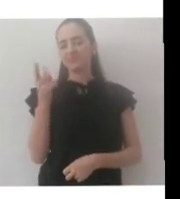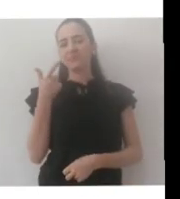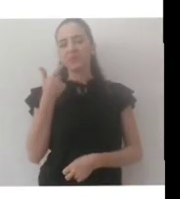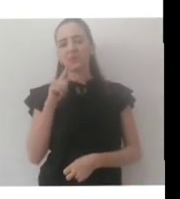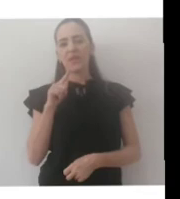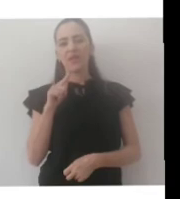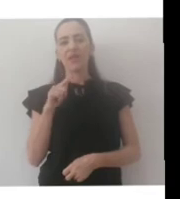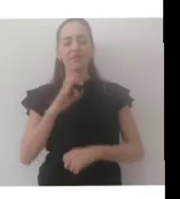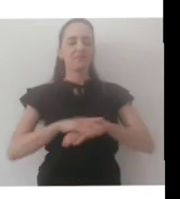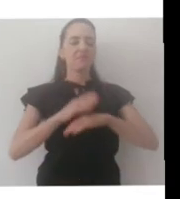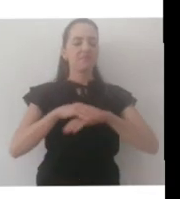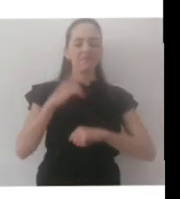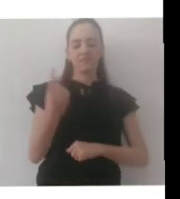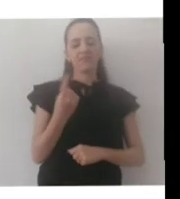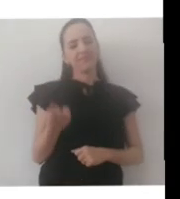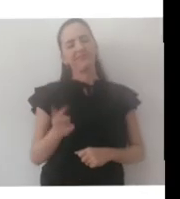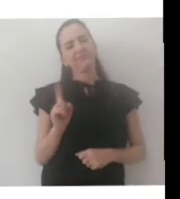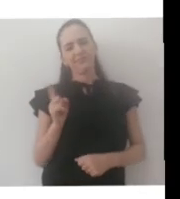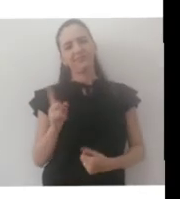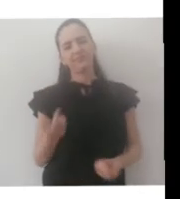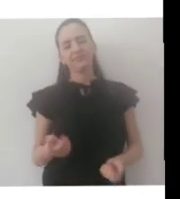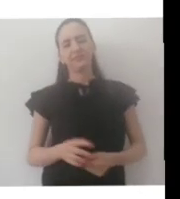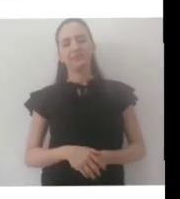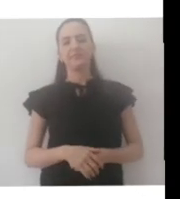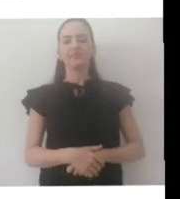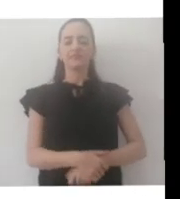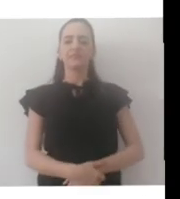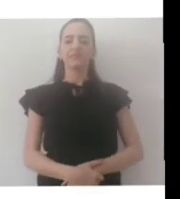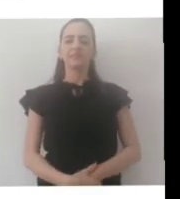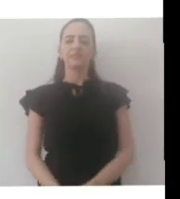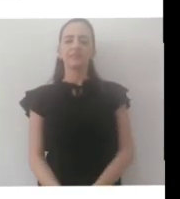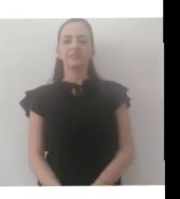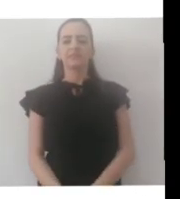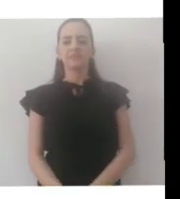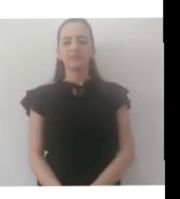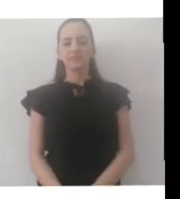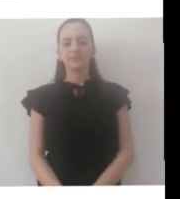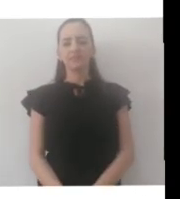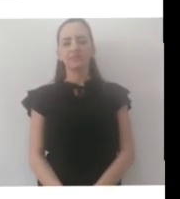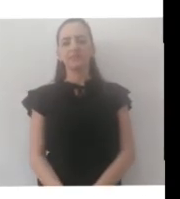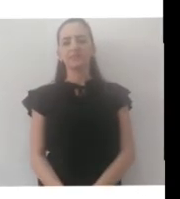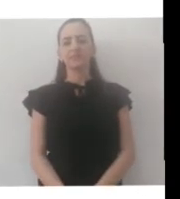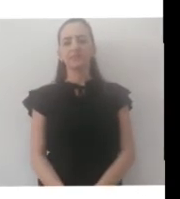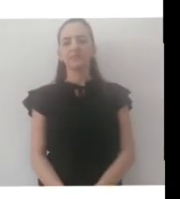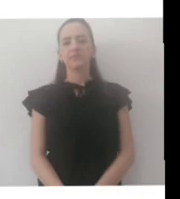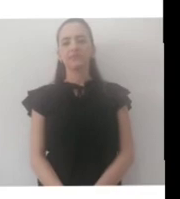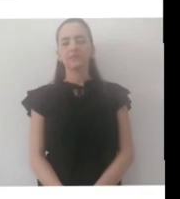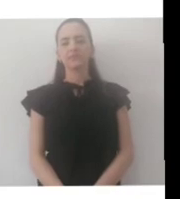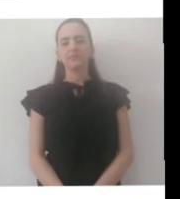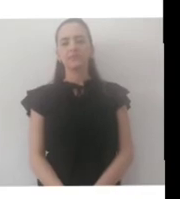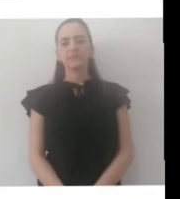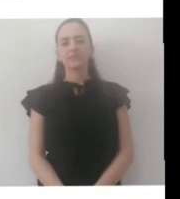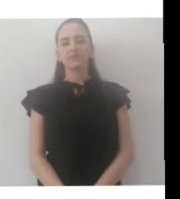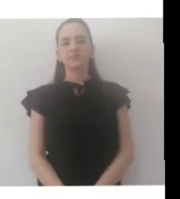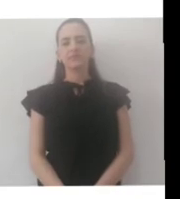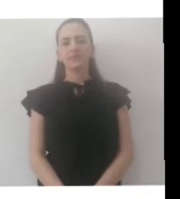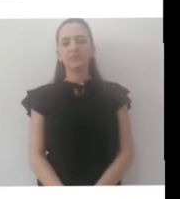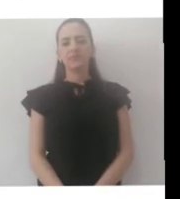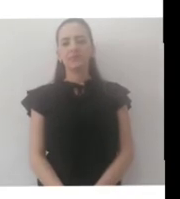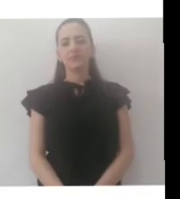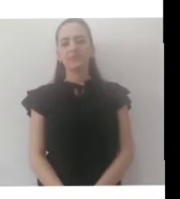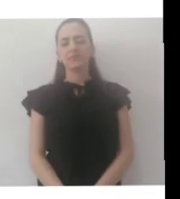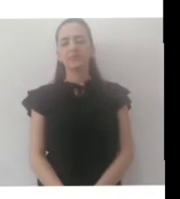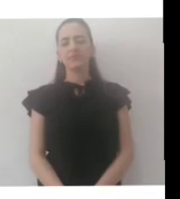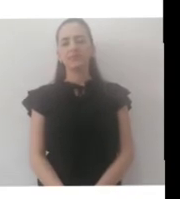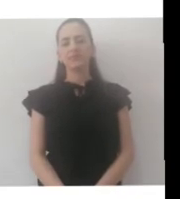a revolta não tornam necessariamente a pessoa mais autônoma. Ou seja, ela quer dizer assim, que se tornar uma pessoa revoltada